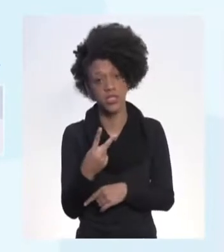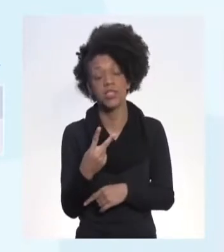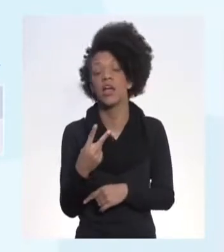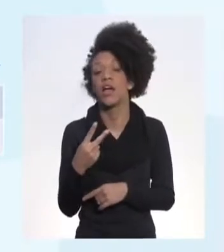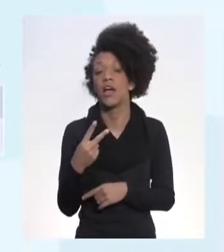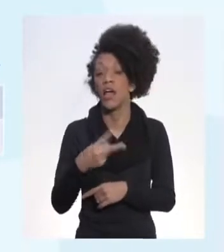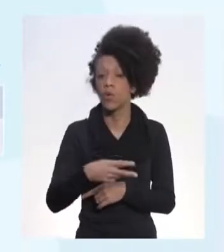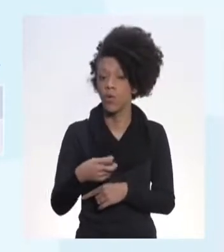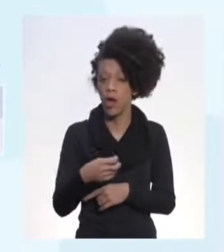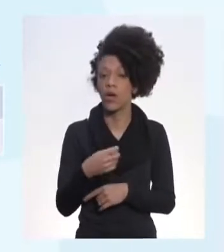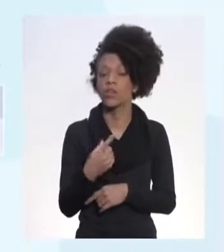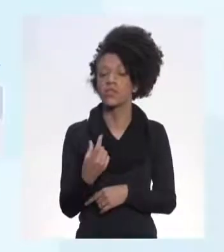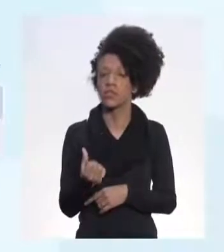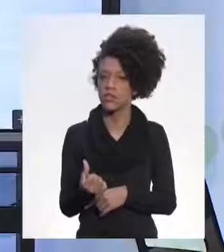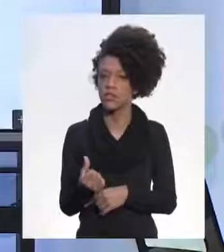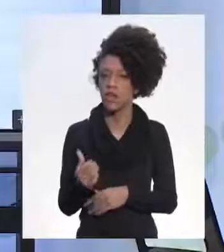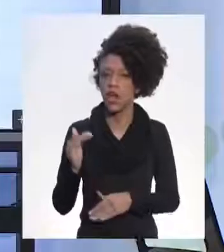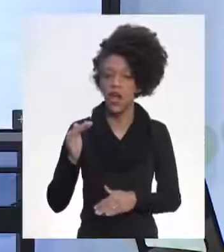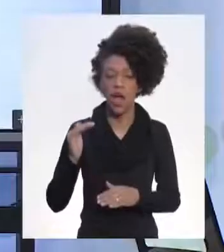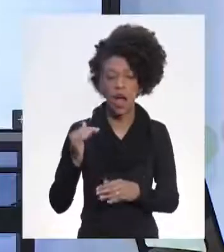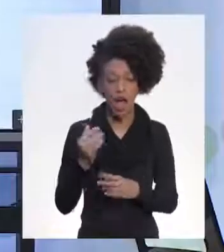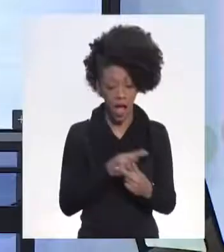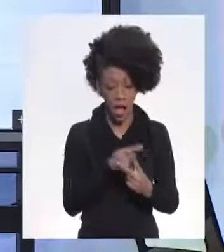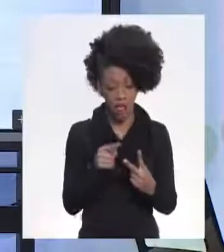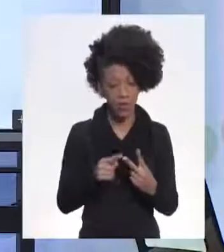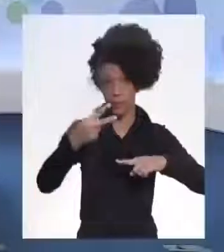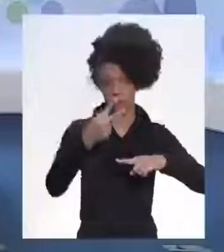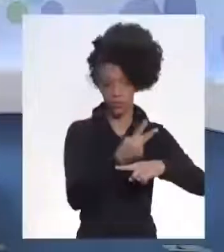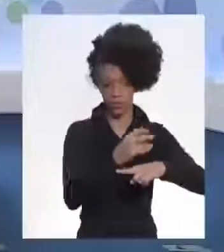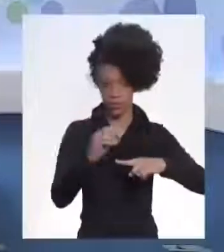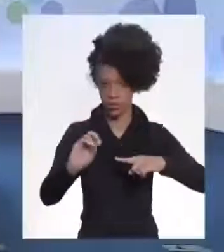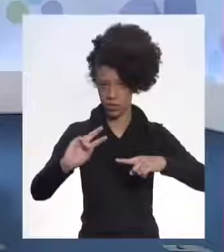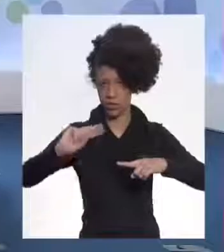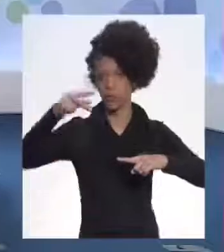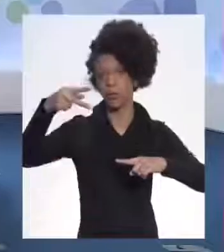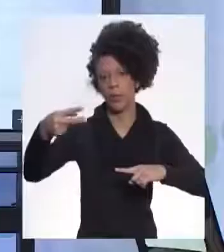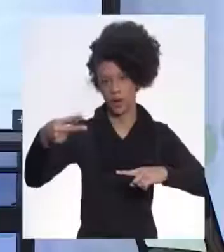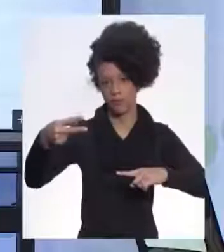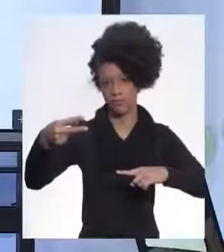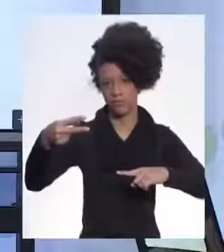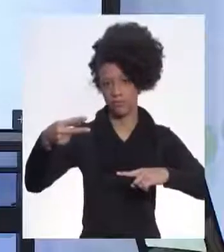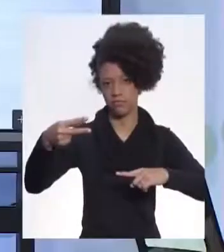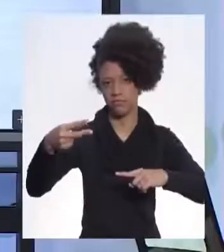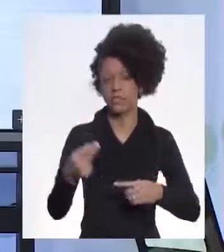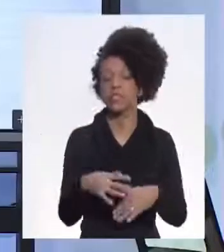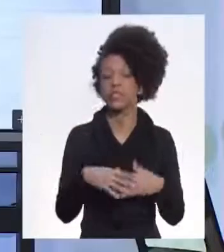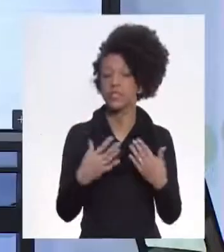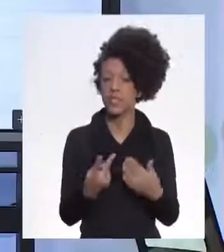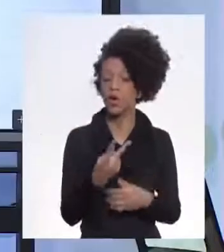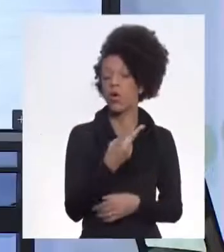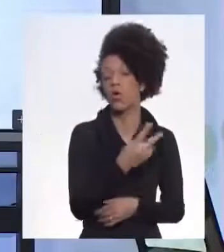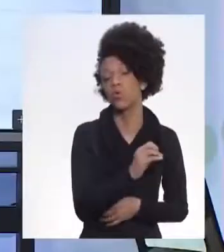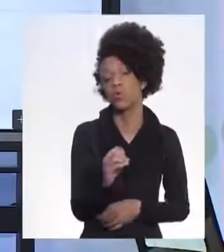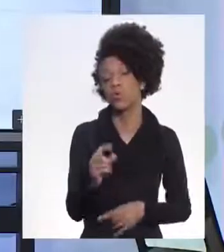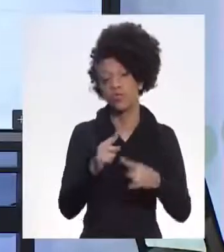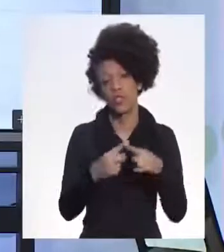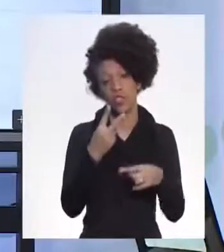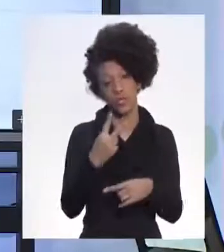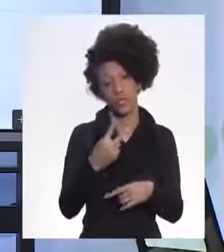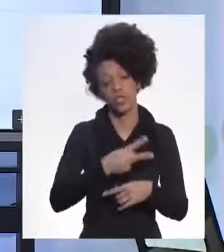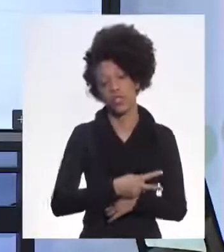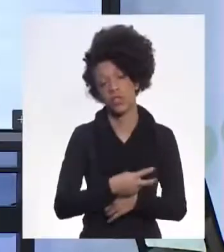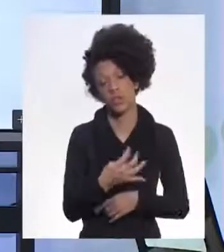duas crescem na mesma relação. Vamos voltar aqui, isso mesmo. Então, 200 multiplicado por 2, eu